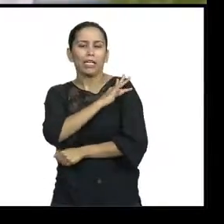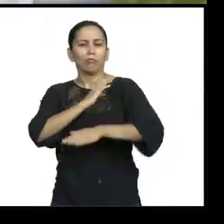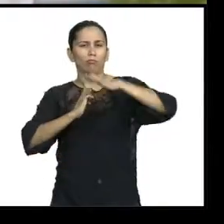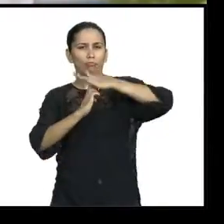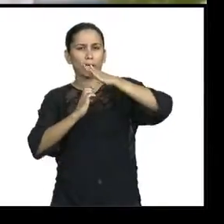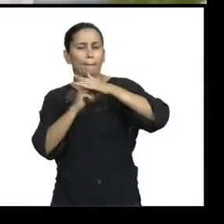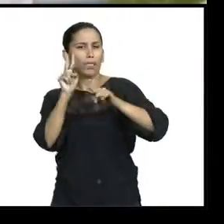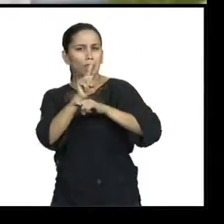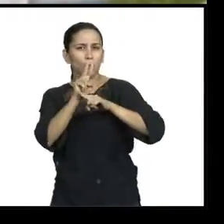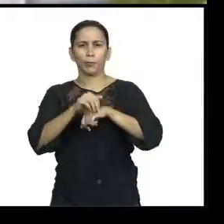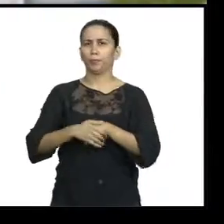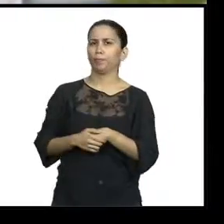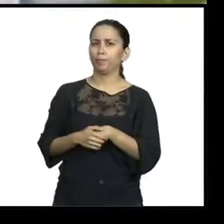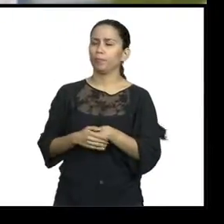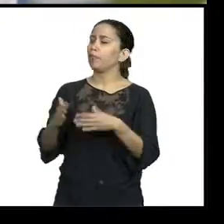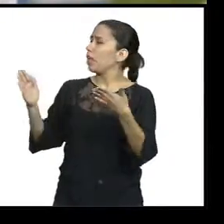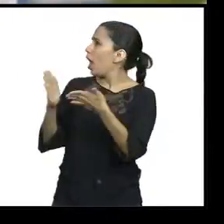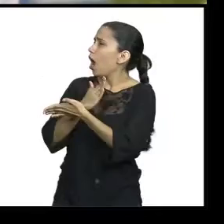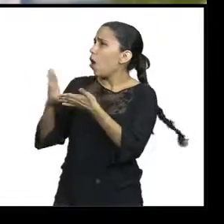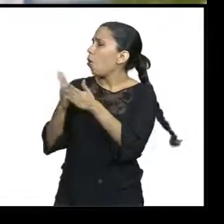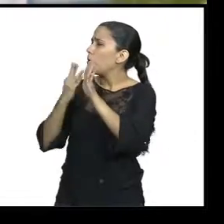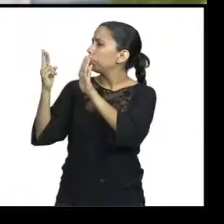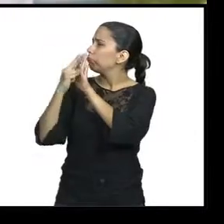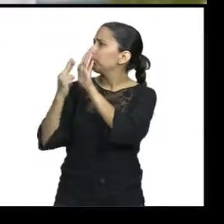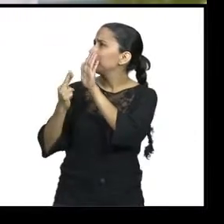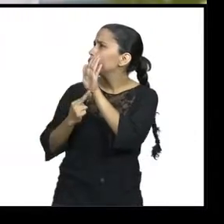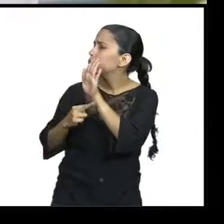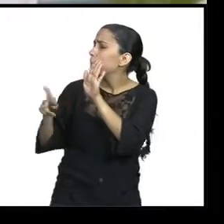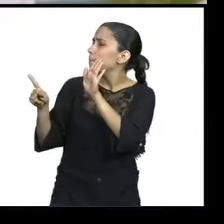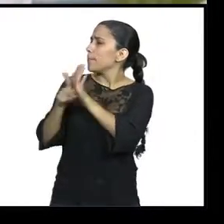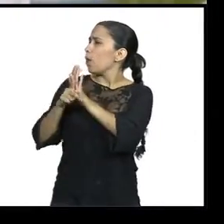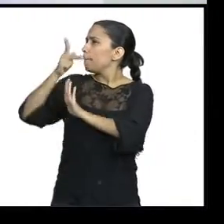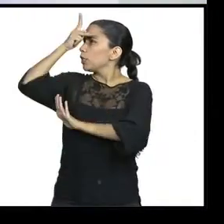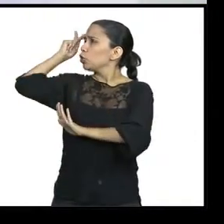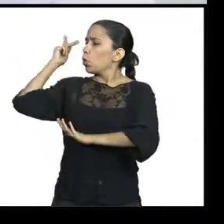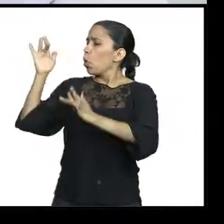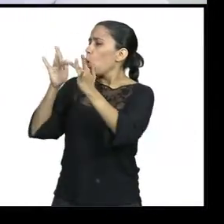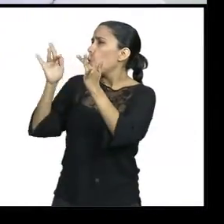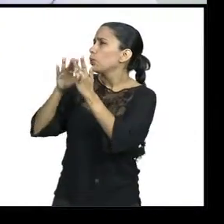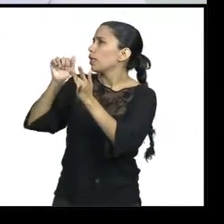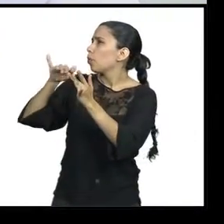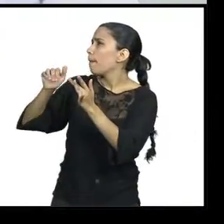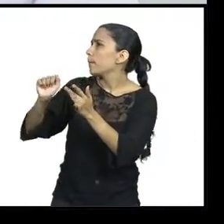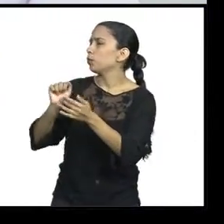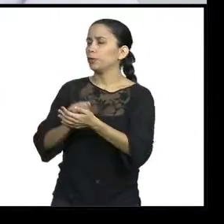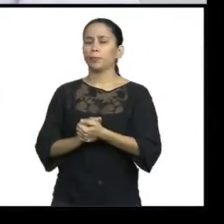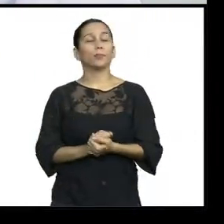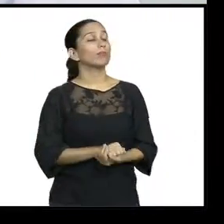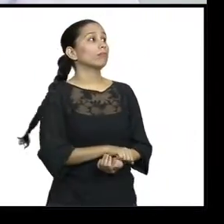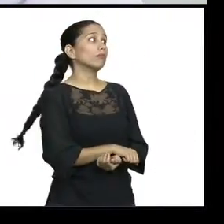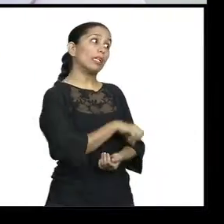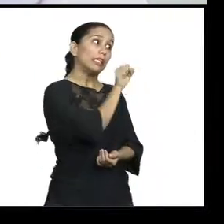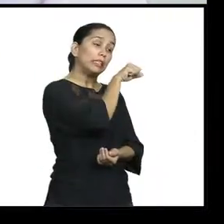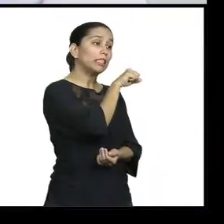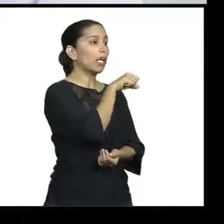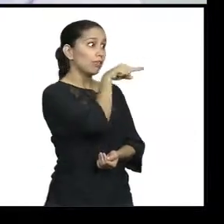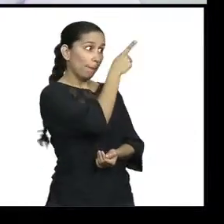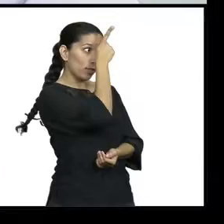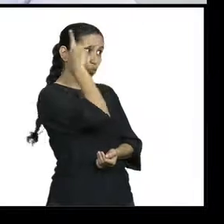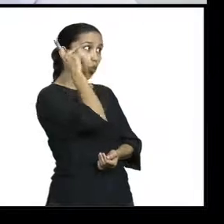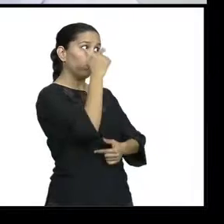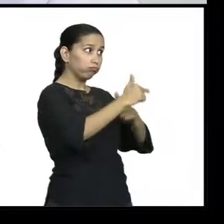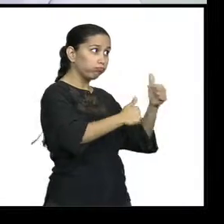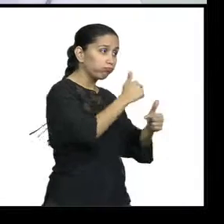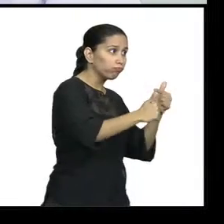alguma orientação específica para trabalhadores que precisem atuar em contato com a amônia? Sim, esses trabalhadores deverão seguir as orientações da empresa